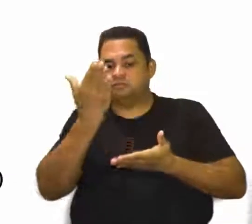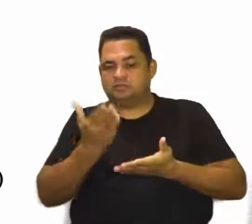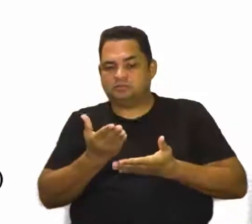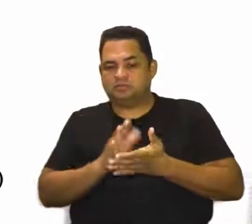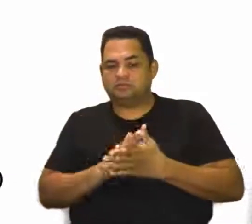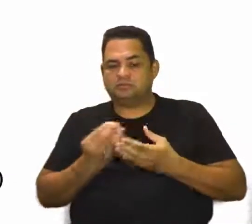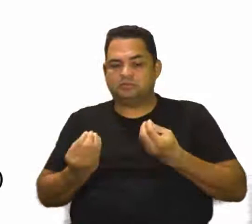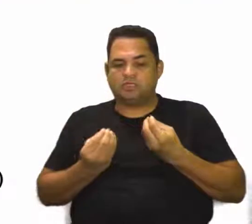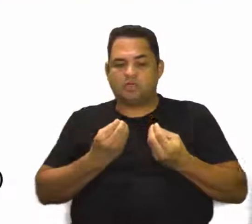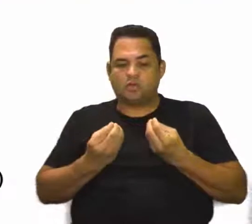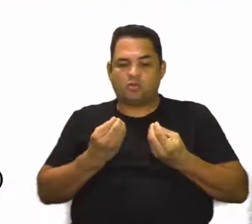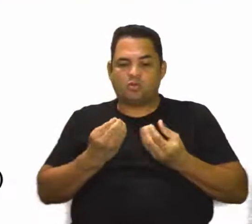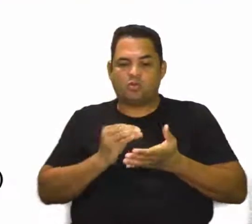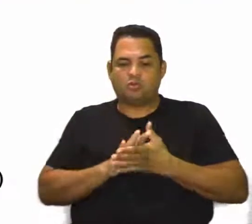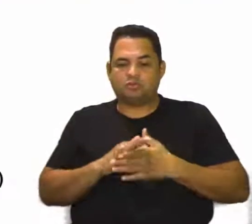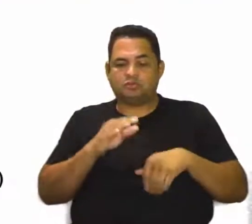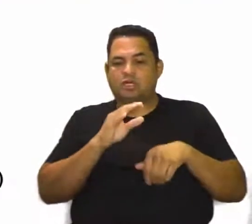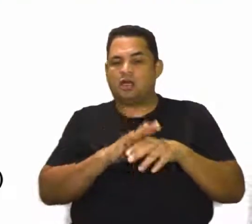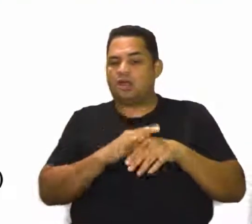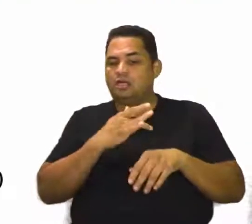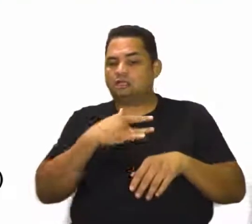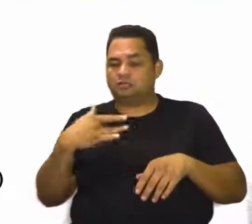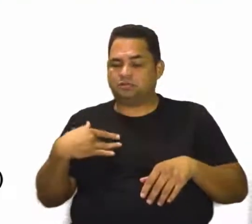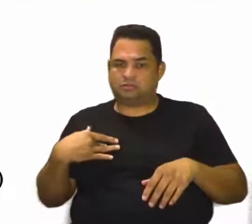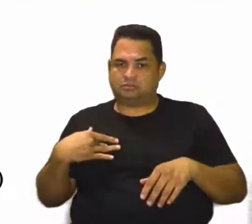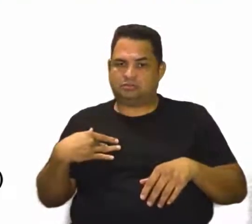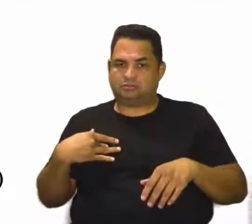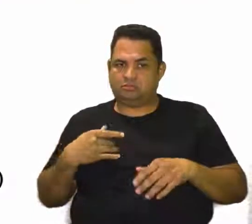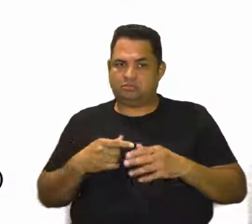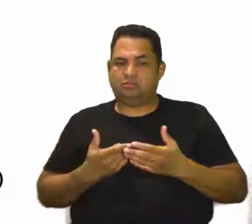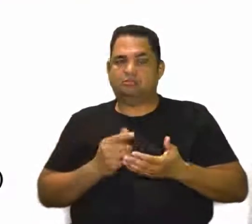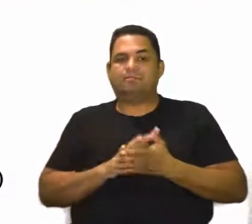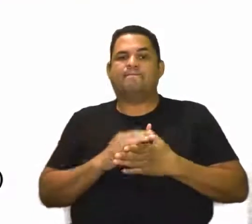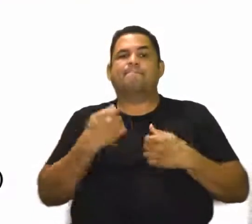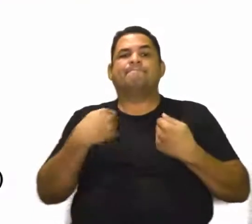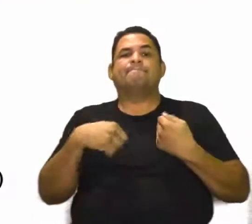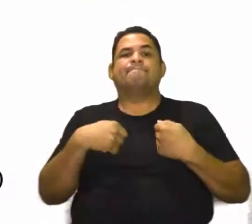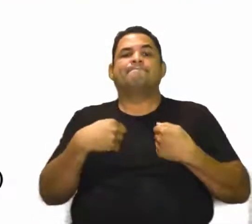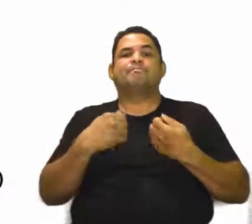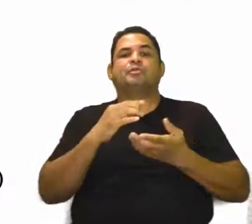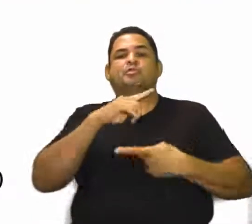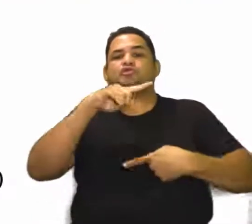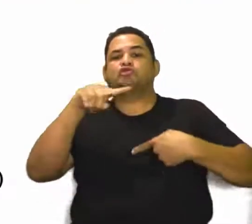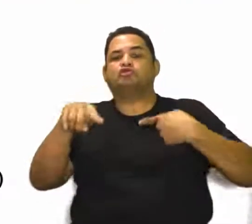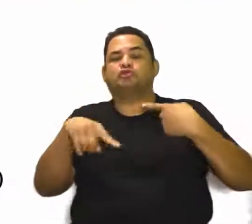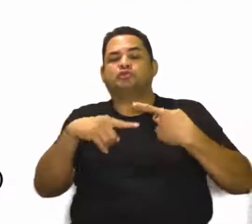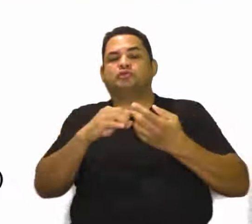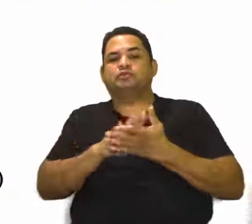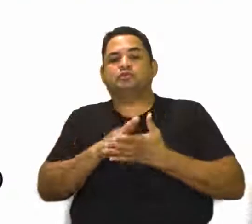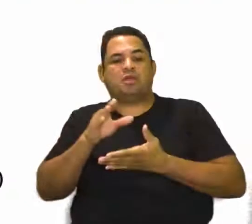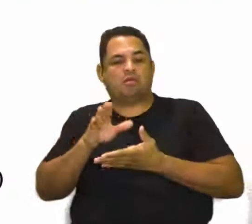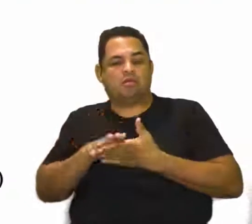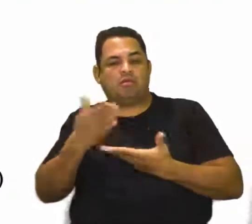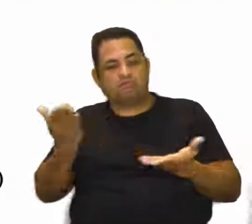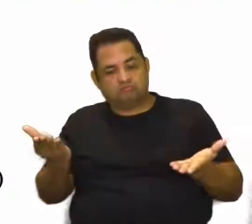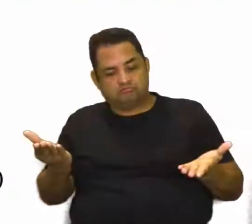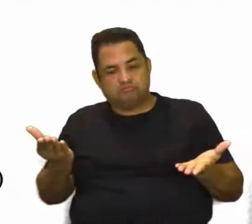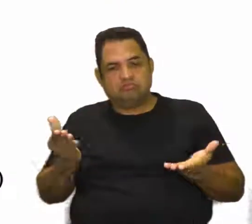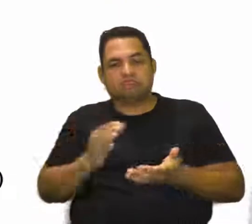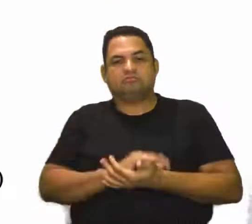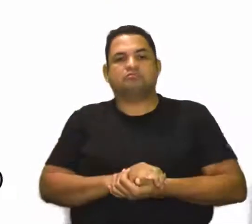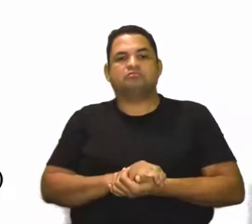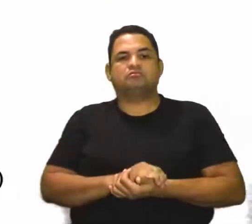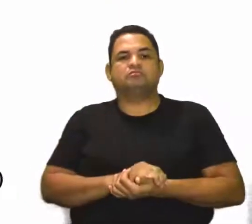seu estado de saúde antes da atividade física. Eu preciso saber quais são meus objetivos e